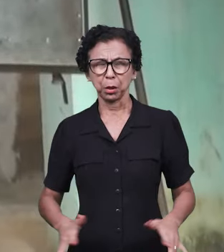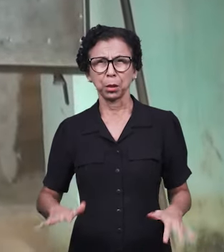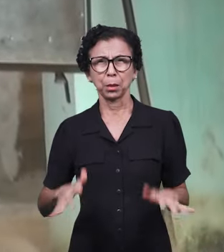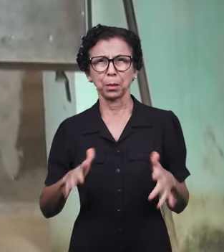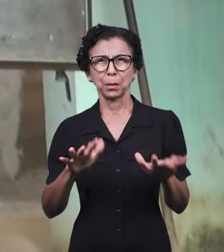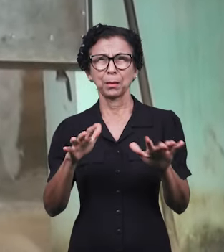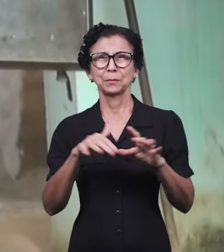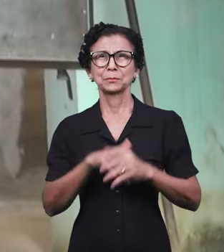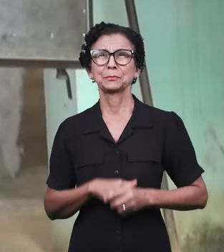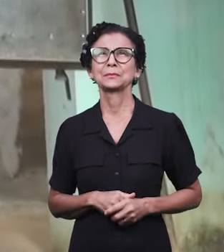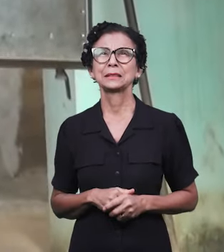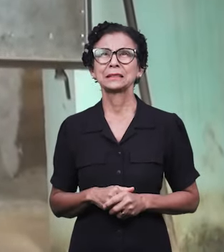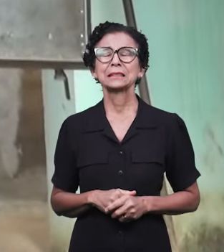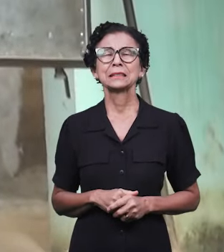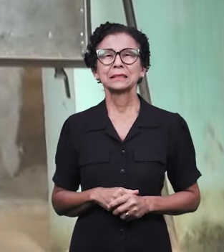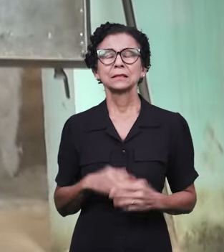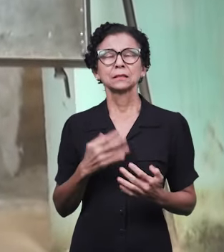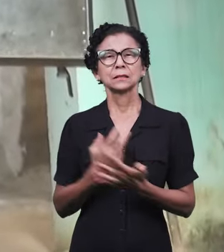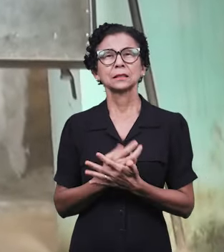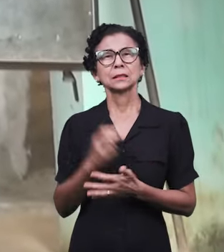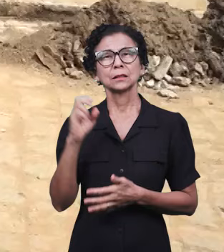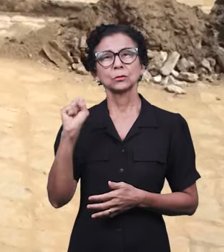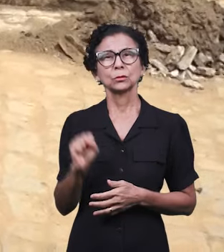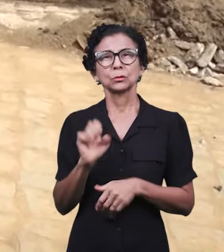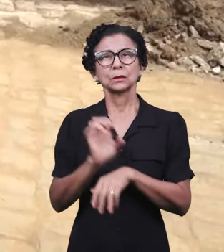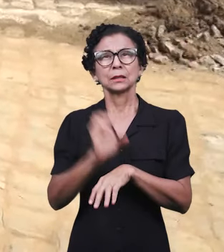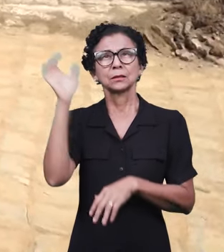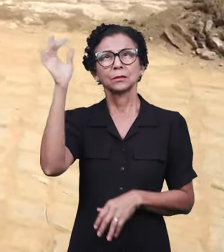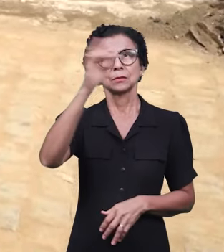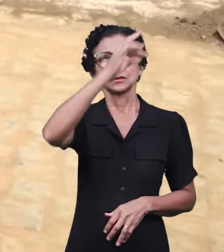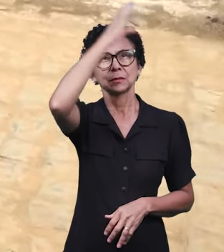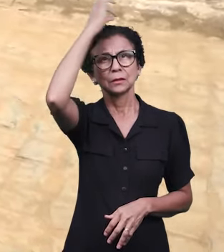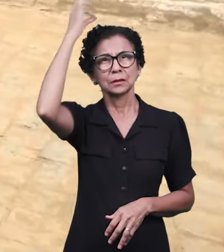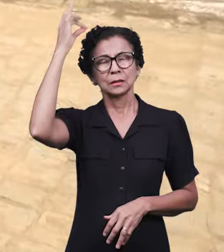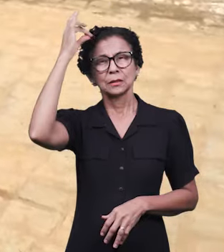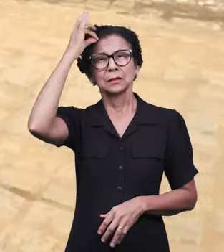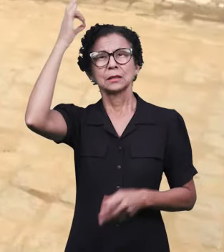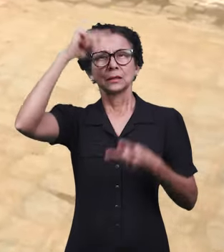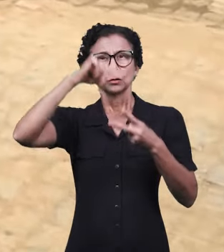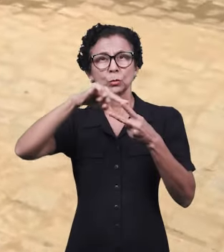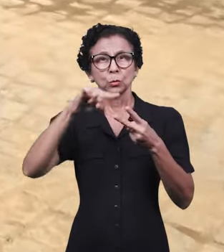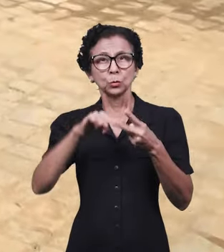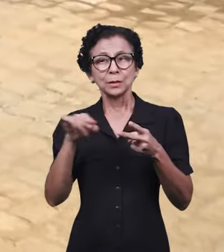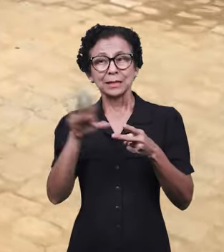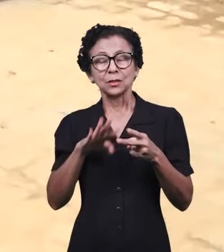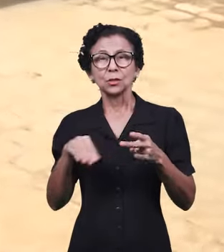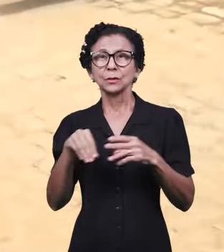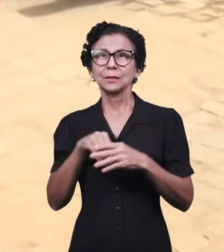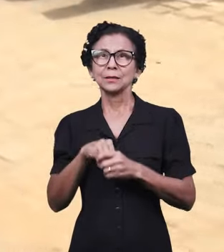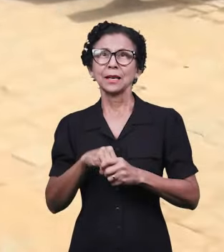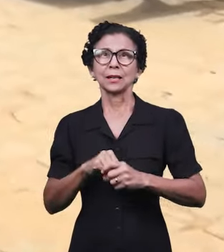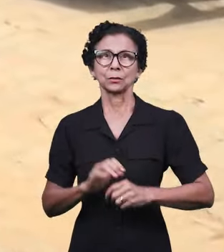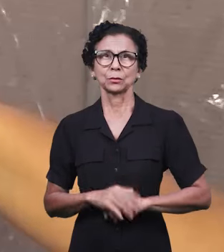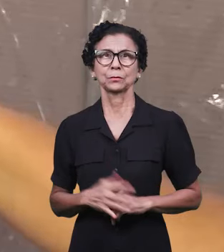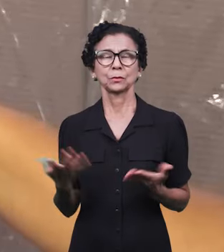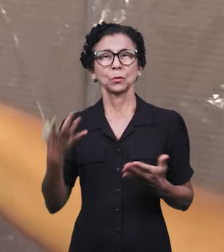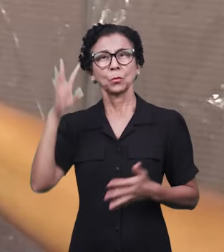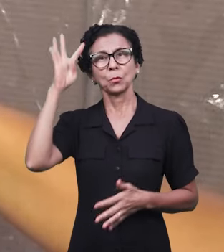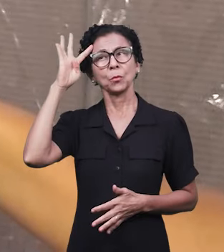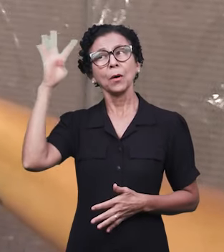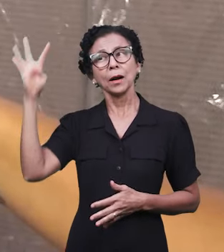igreja contribuiu também com ações emergenciais no período em que aconteceram as enchentes. Logo assim, após as enchentes,